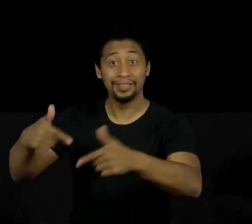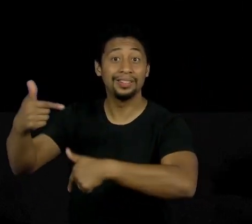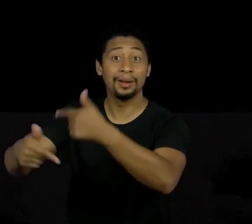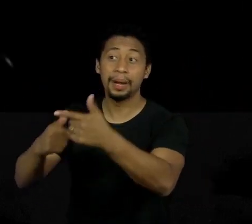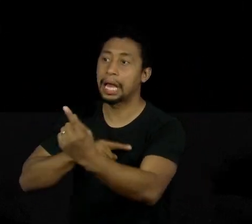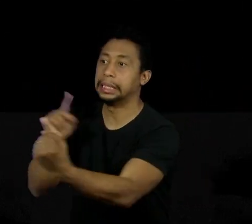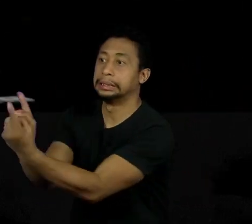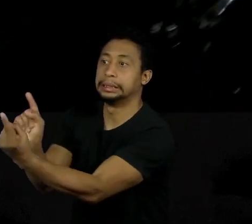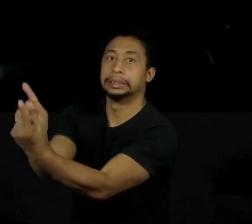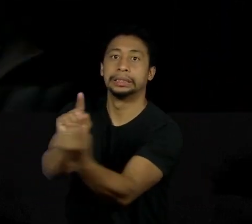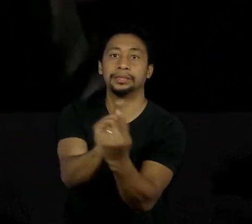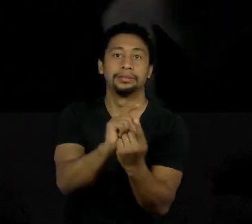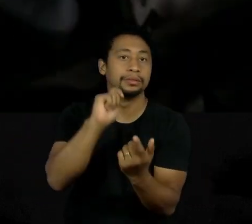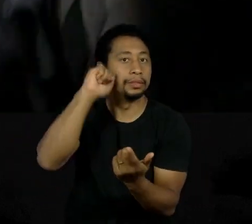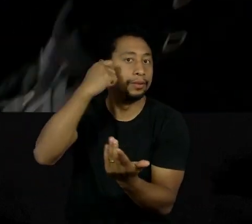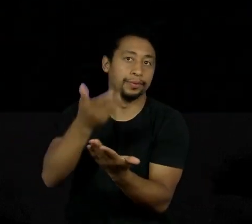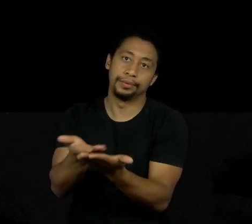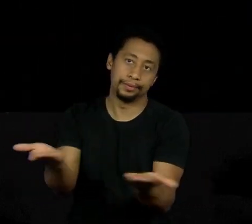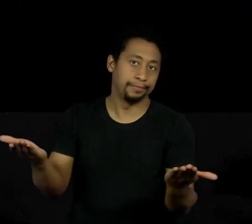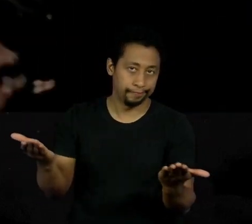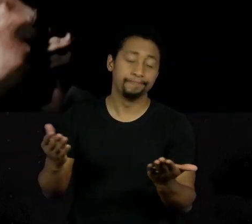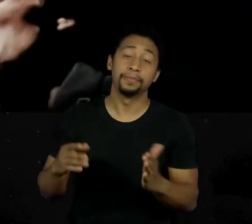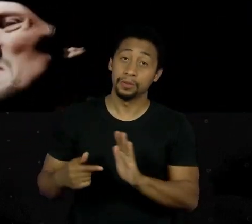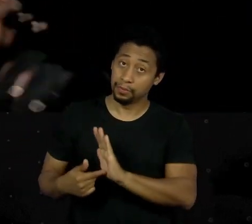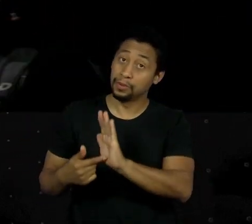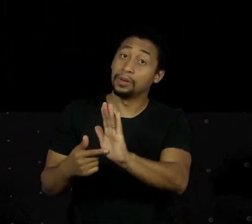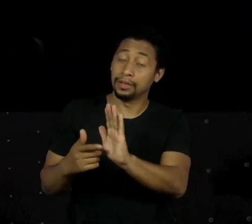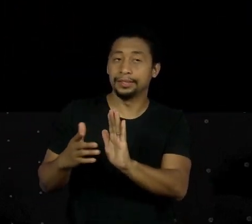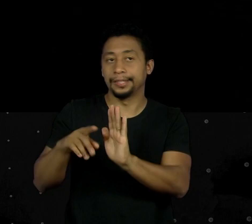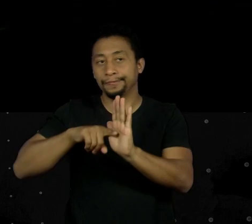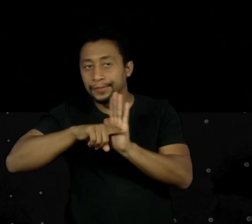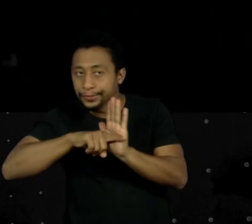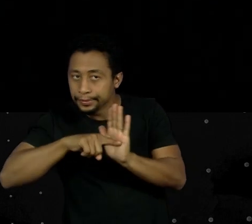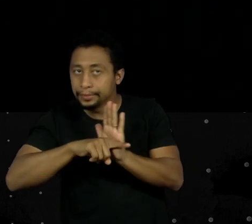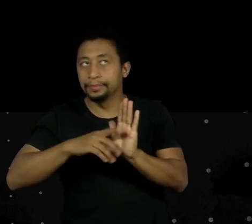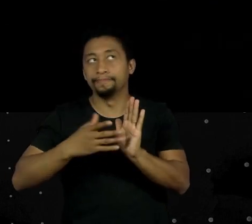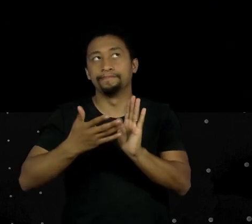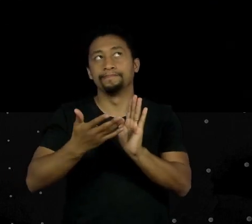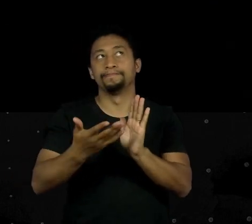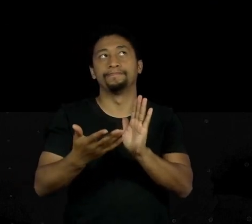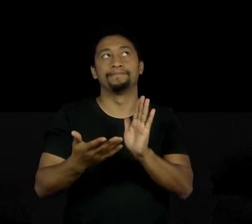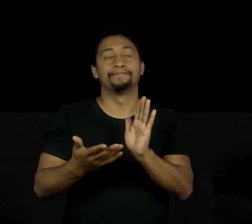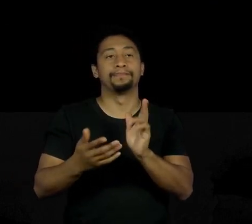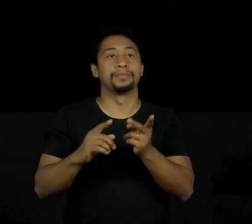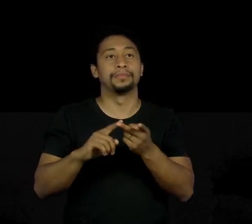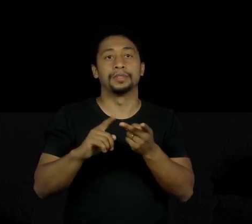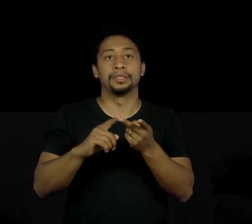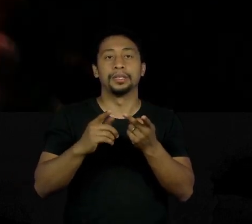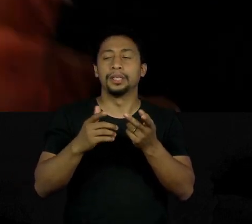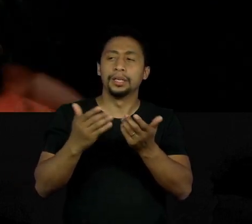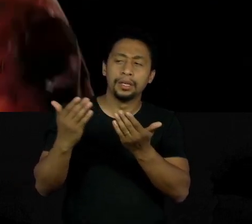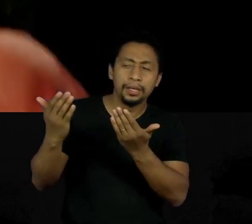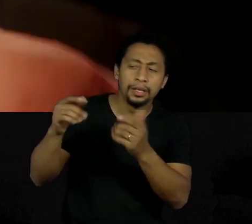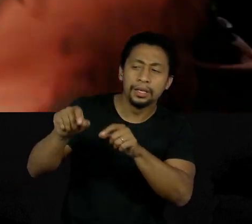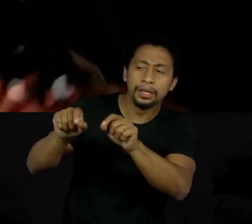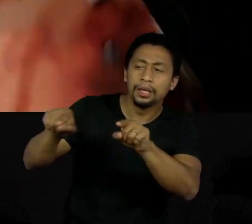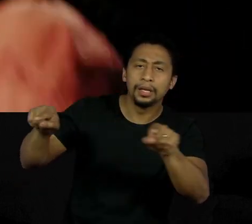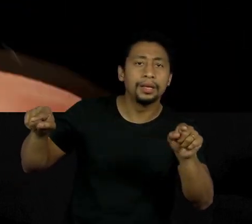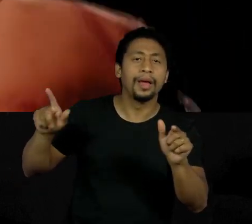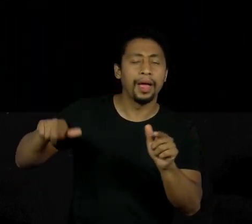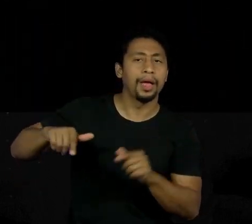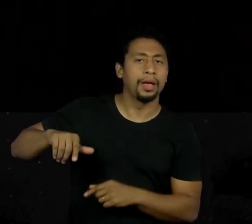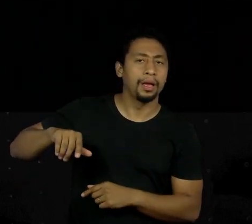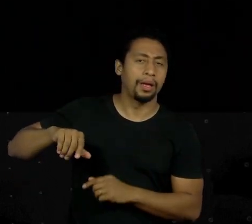em outras coisas que também são muito importantes, como a questão de investigação, de elucidação de crimes, de